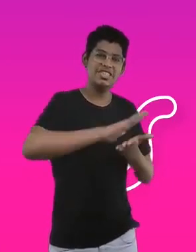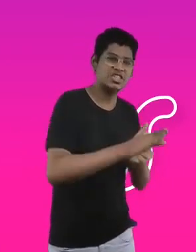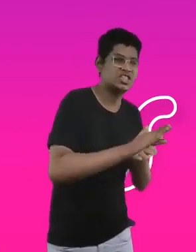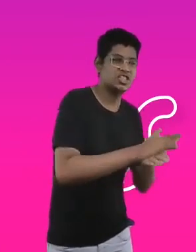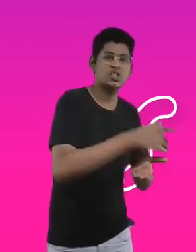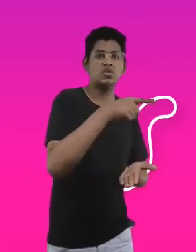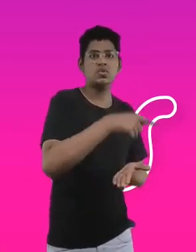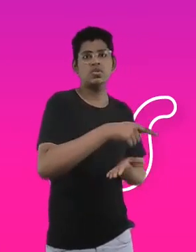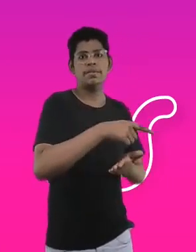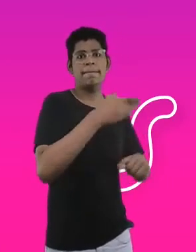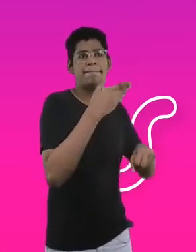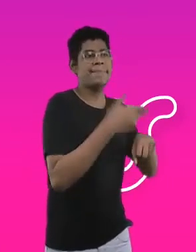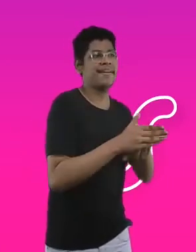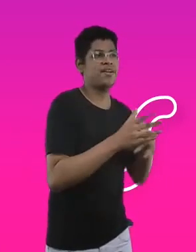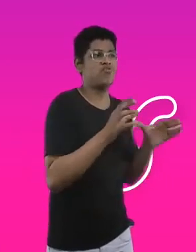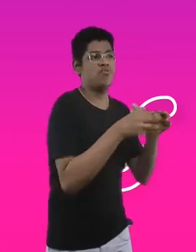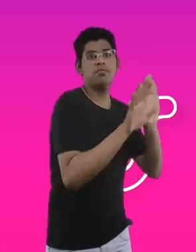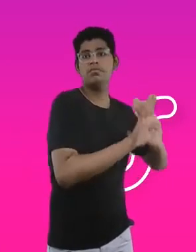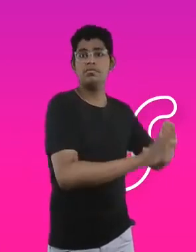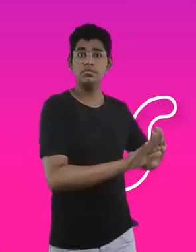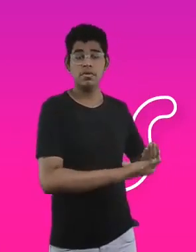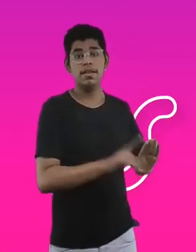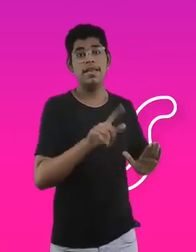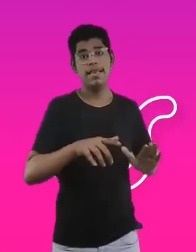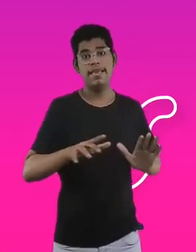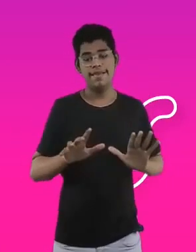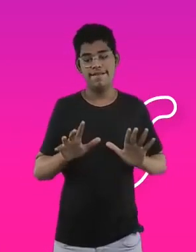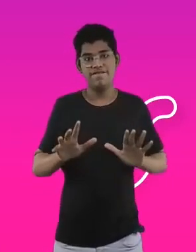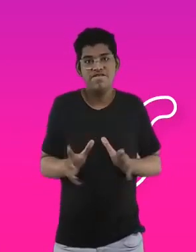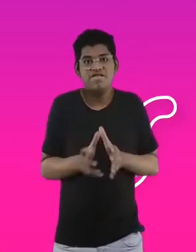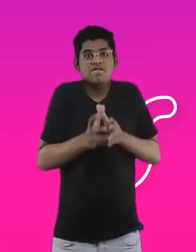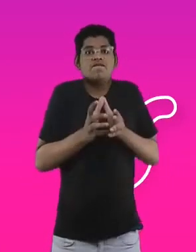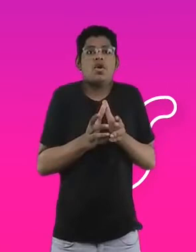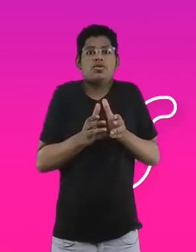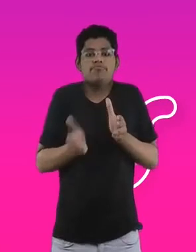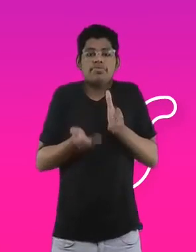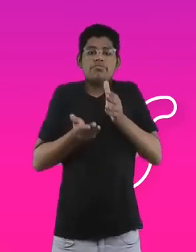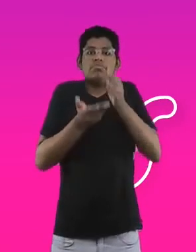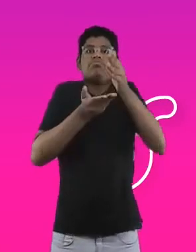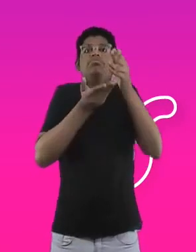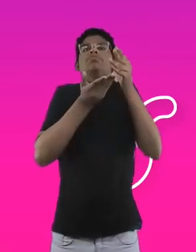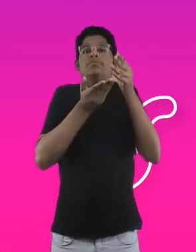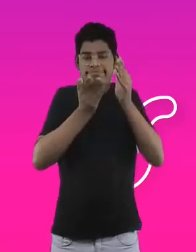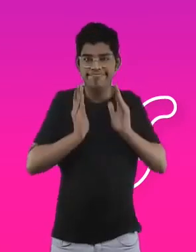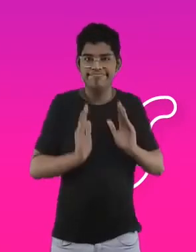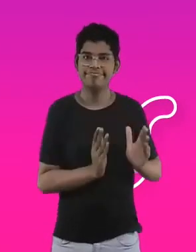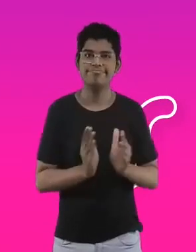daquilo que nos sustenta, nos representa e nos levará adiante.